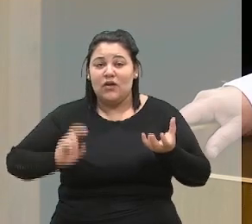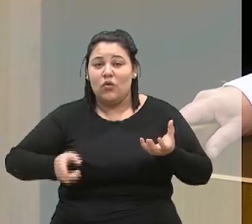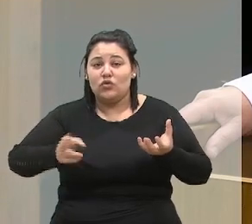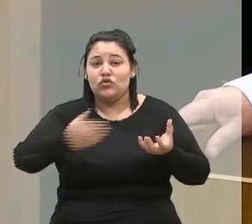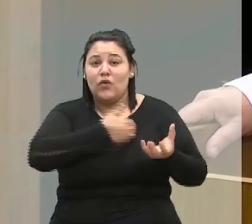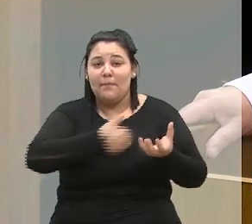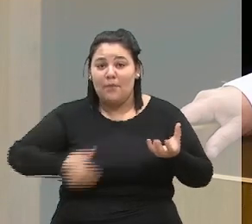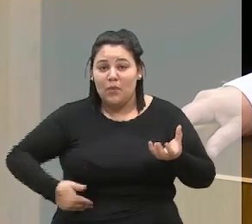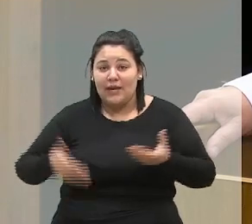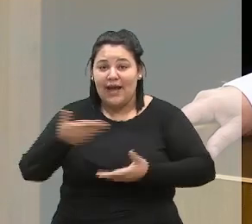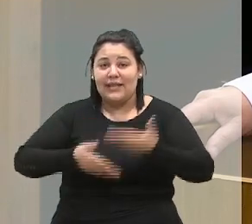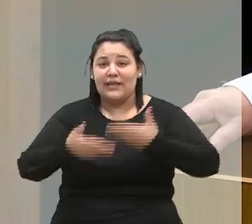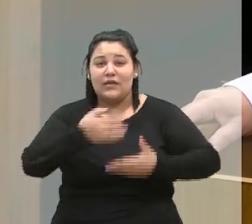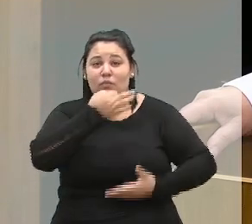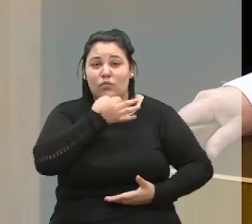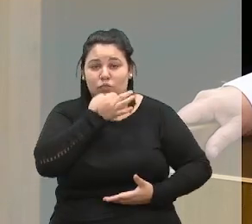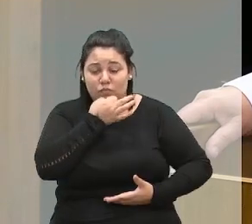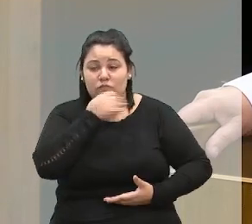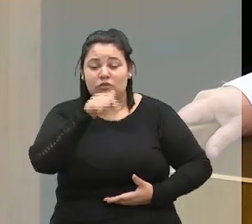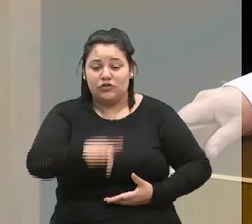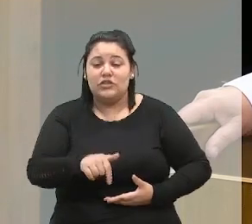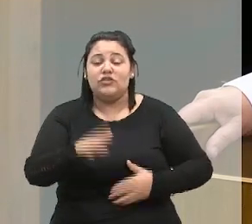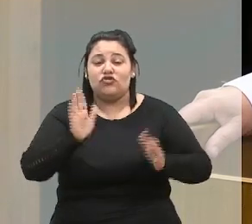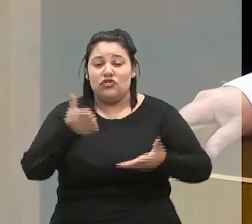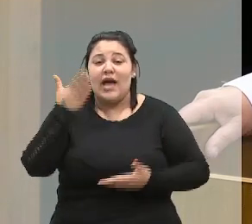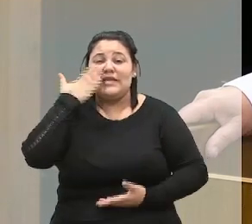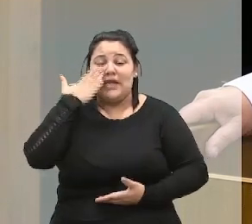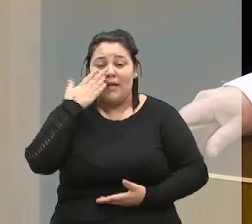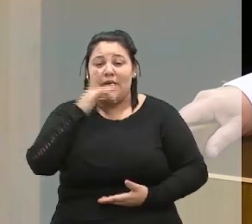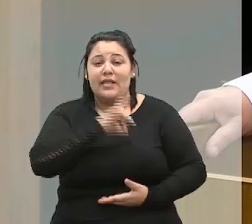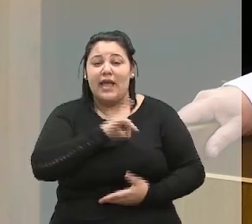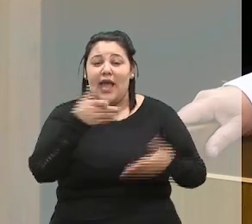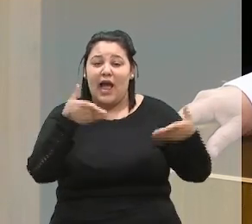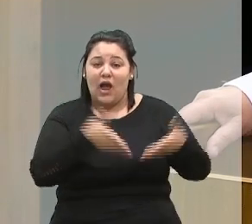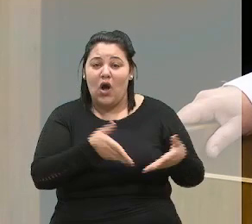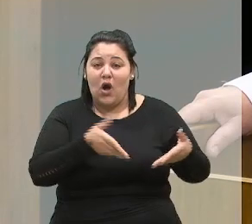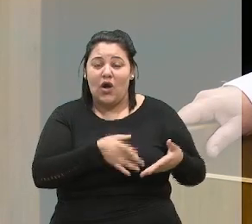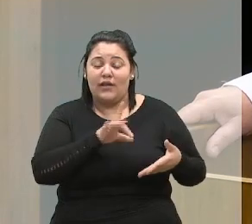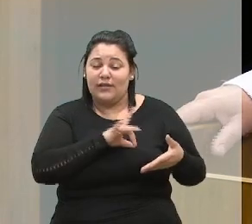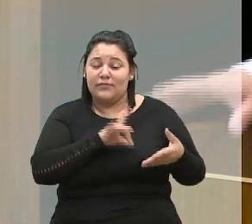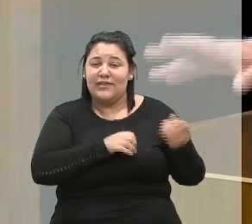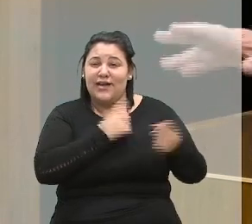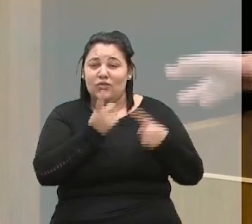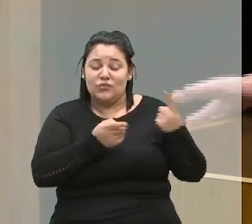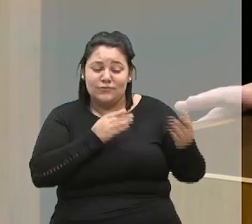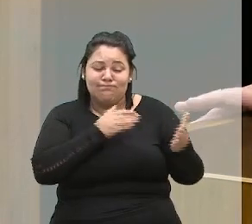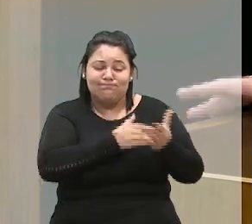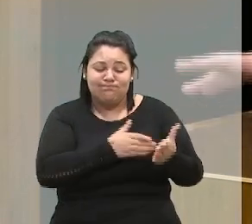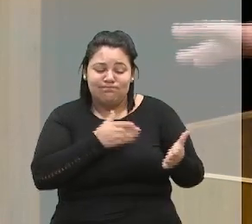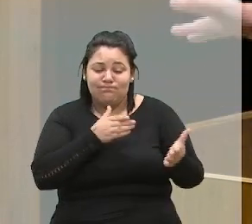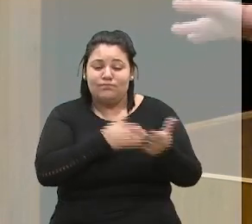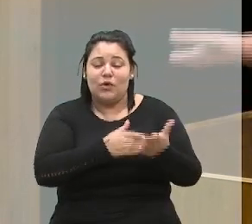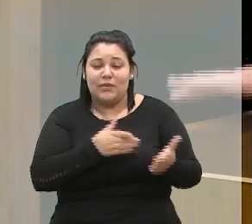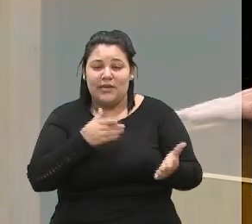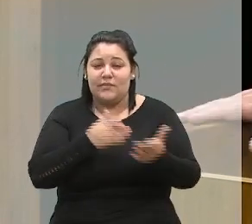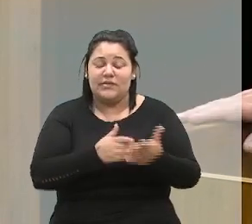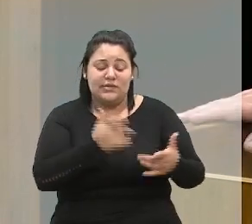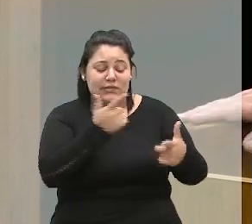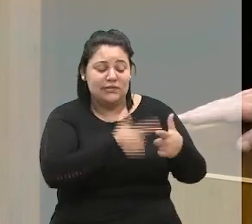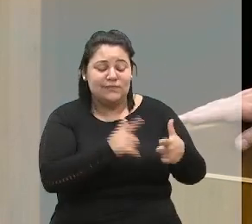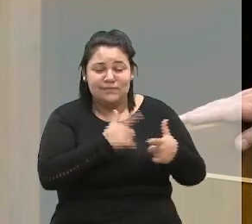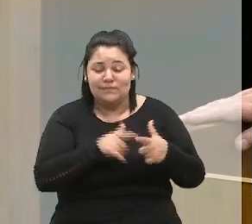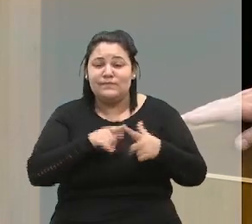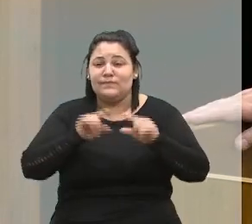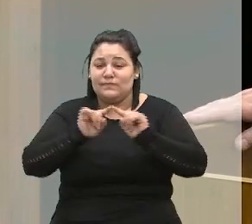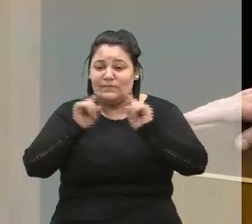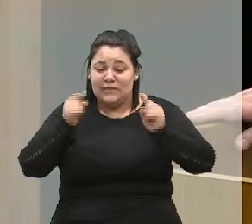do Sul. A gente sabe que ela tem agora, temos alguns problemas, mas já foi